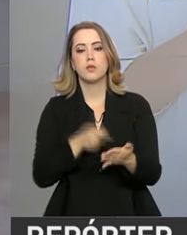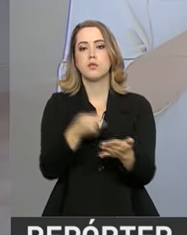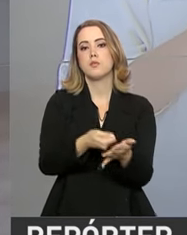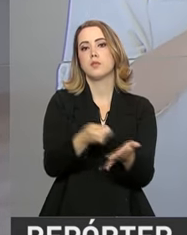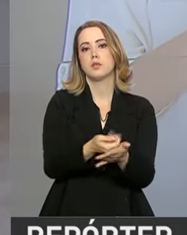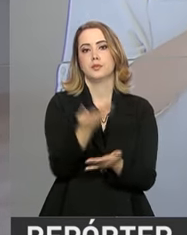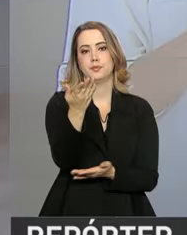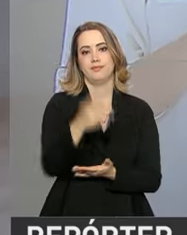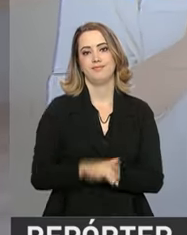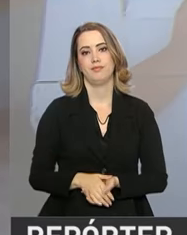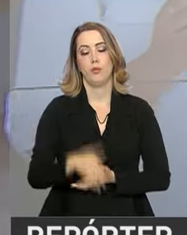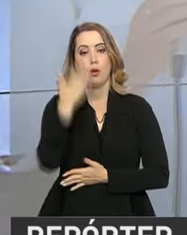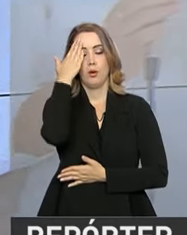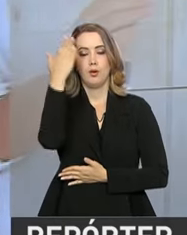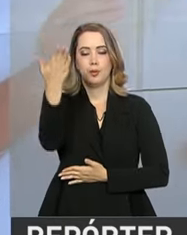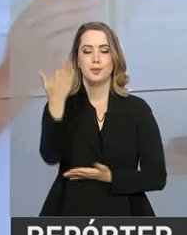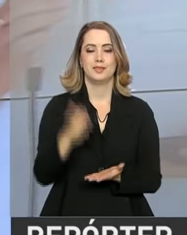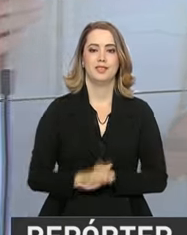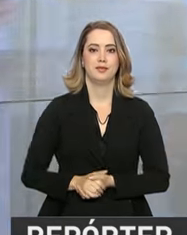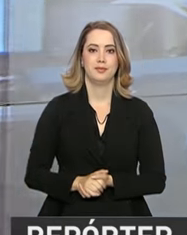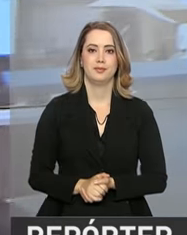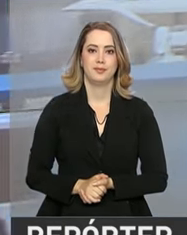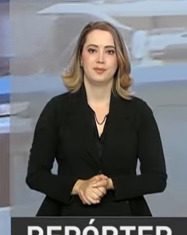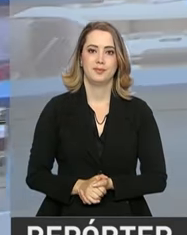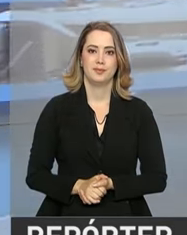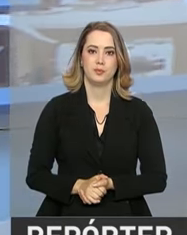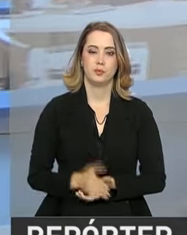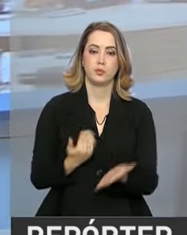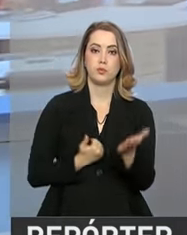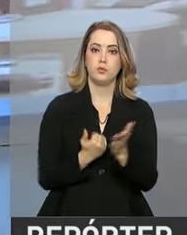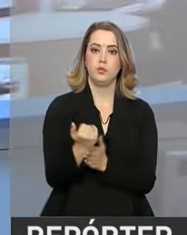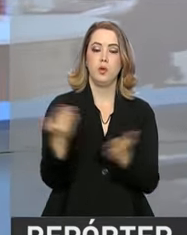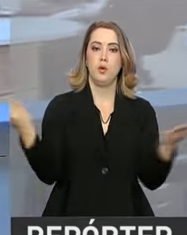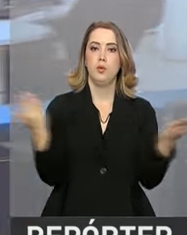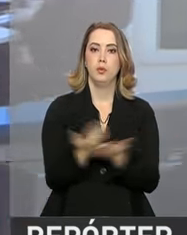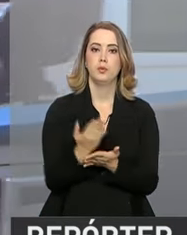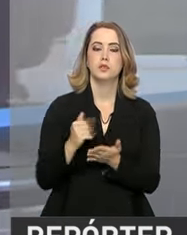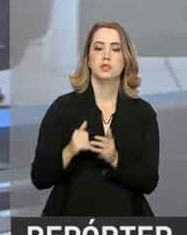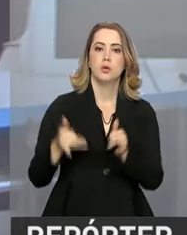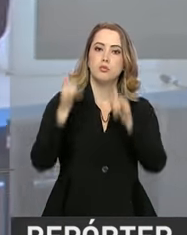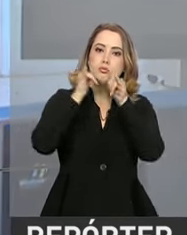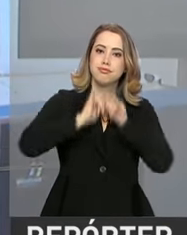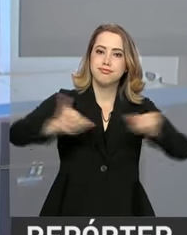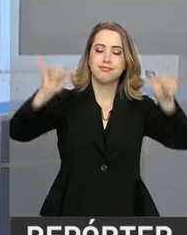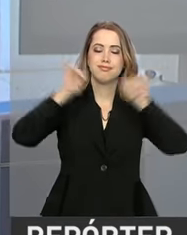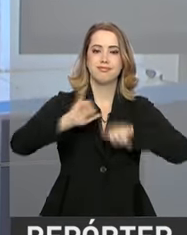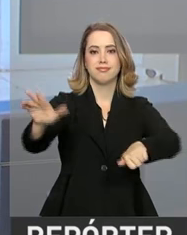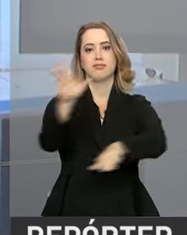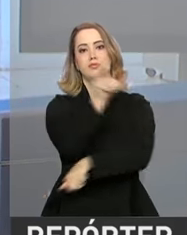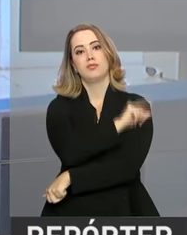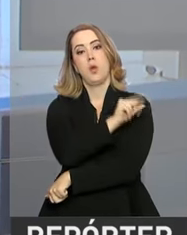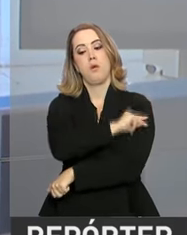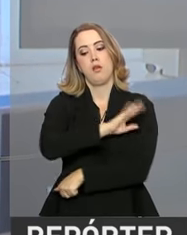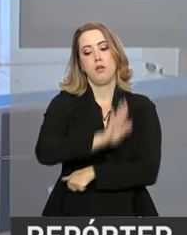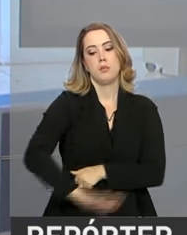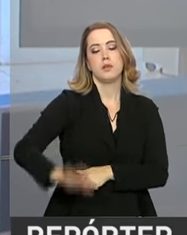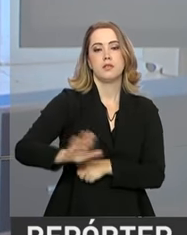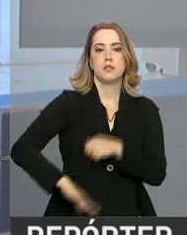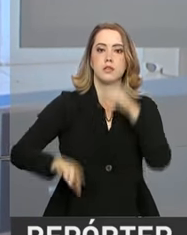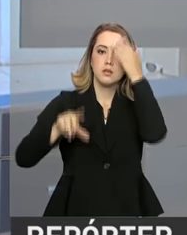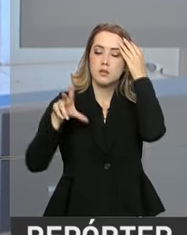informações direto aí do Palácio do Planalto começa hoje em todo o país a campanha de multivacinação para crianças e